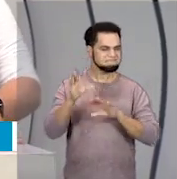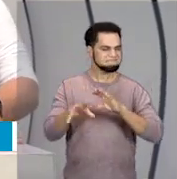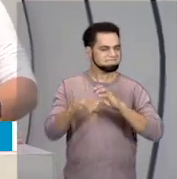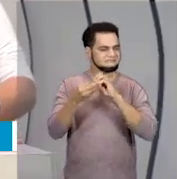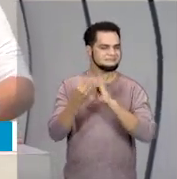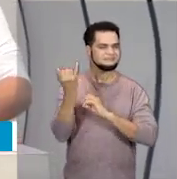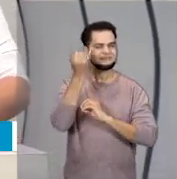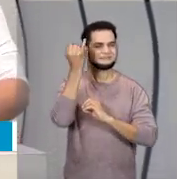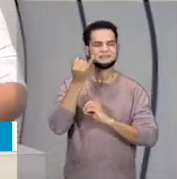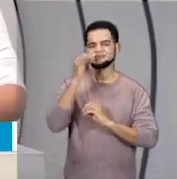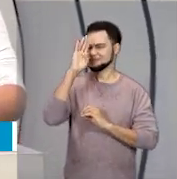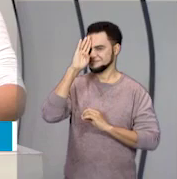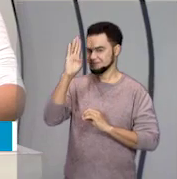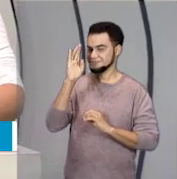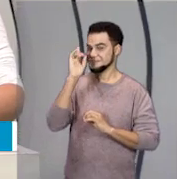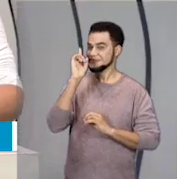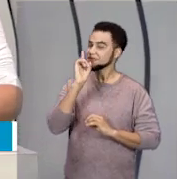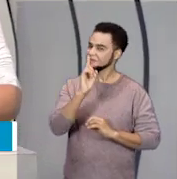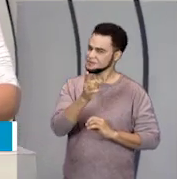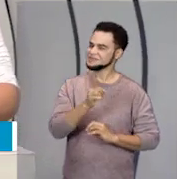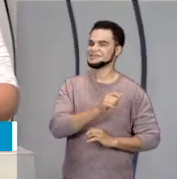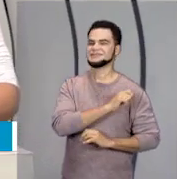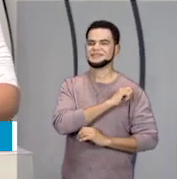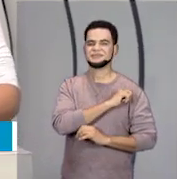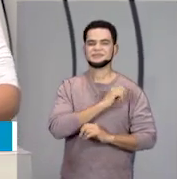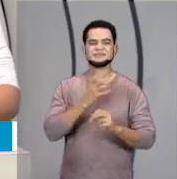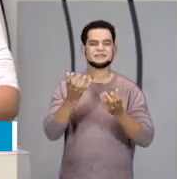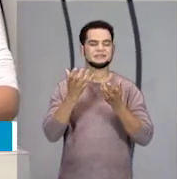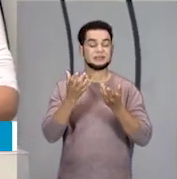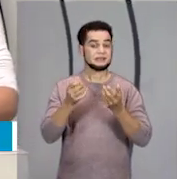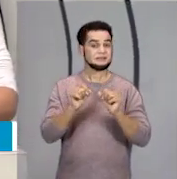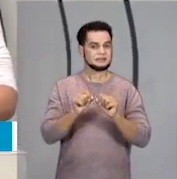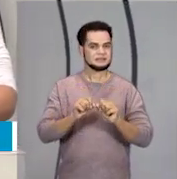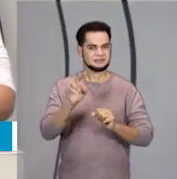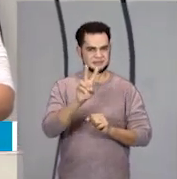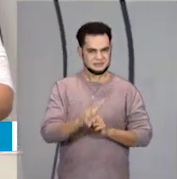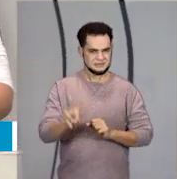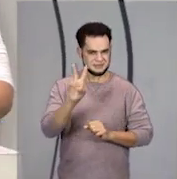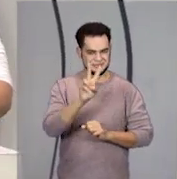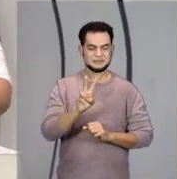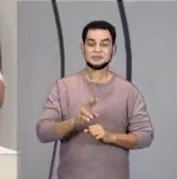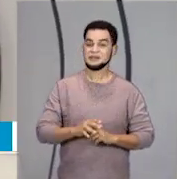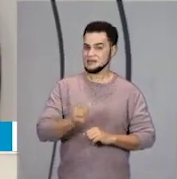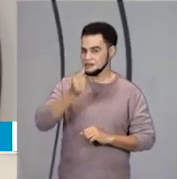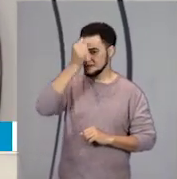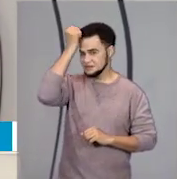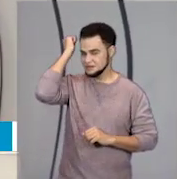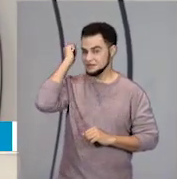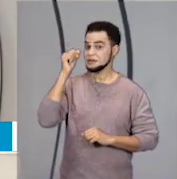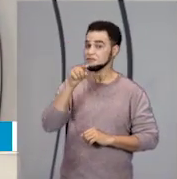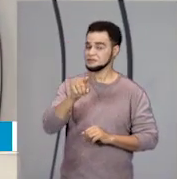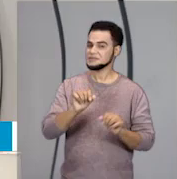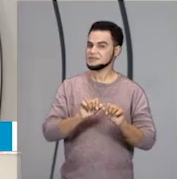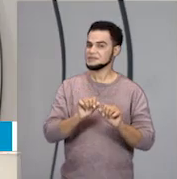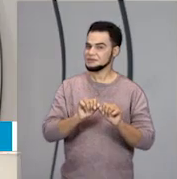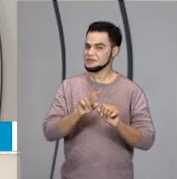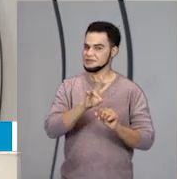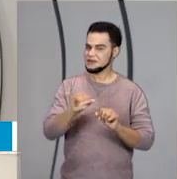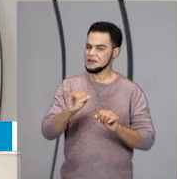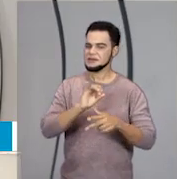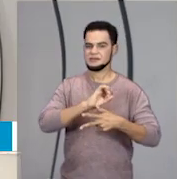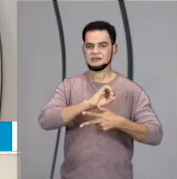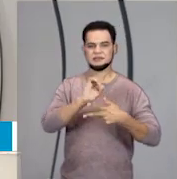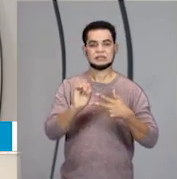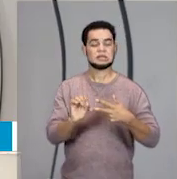para você que quer prestar o vestibular, para você que vai fazer o Enem ou